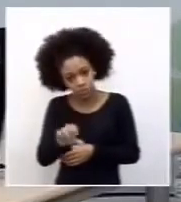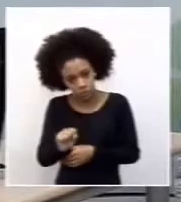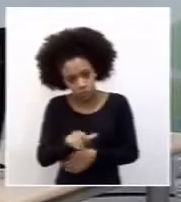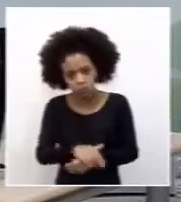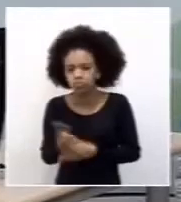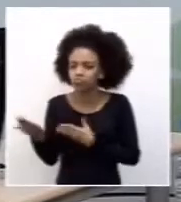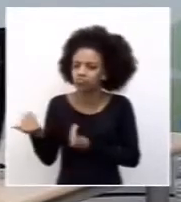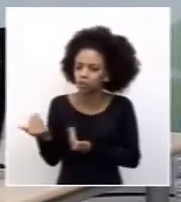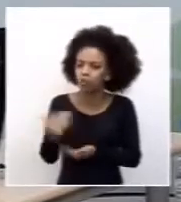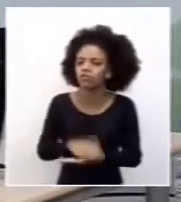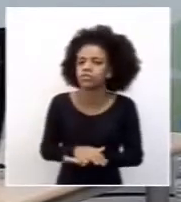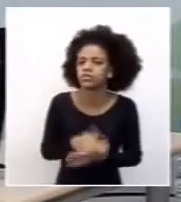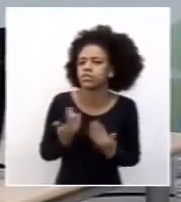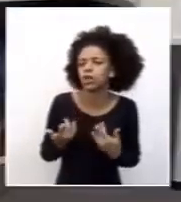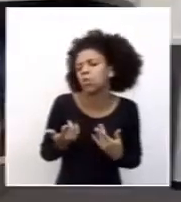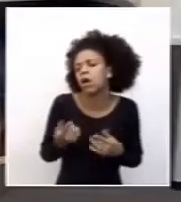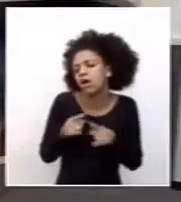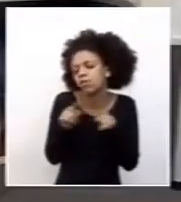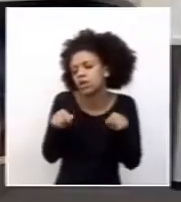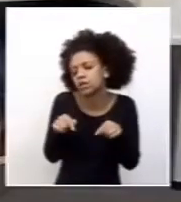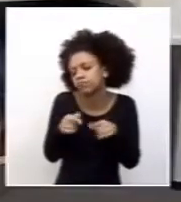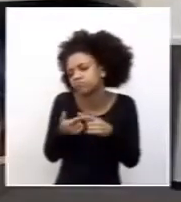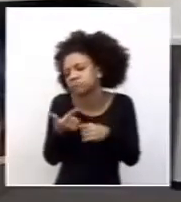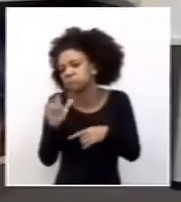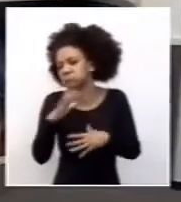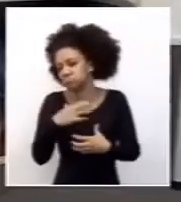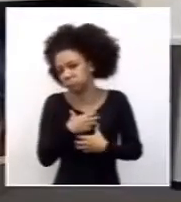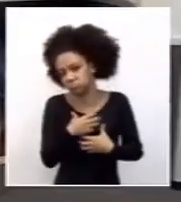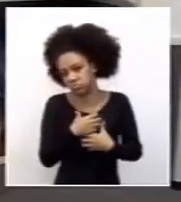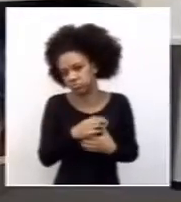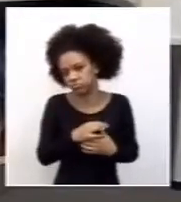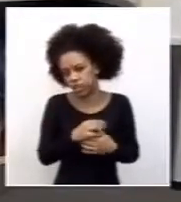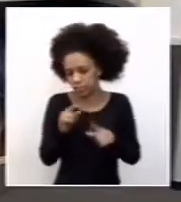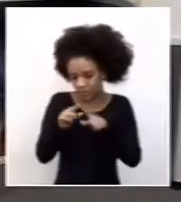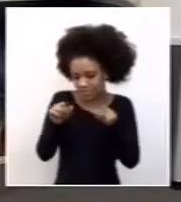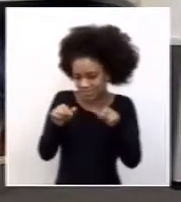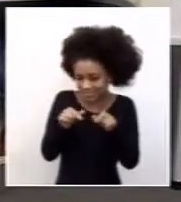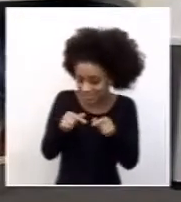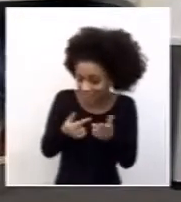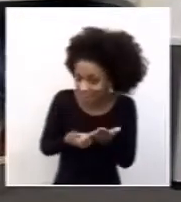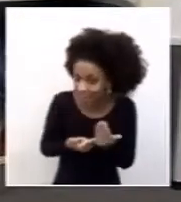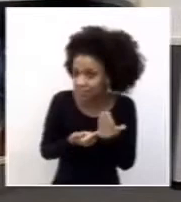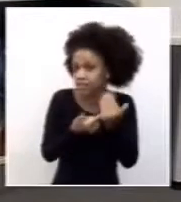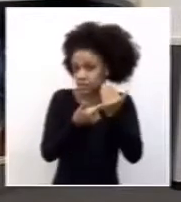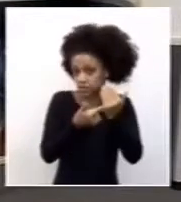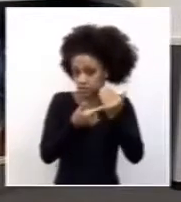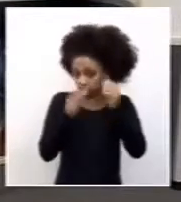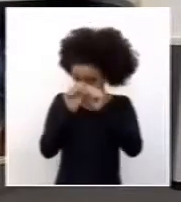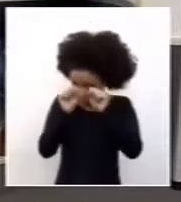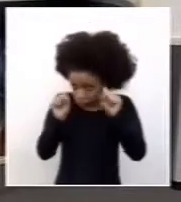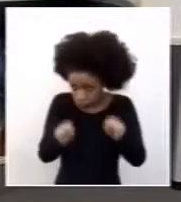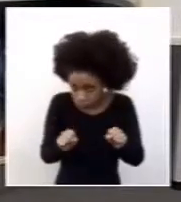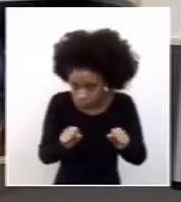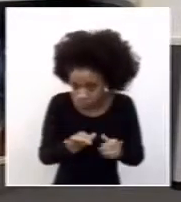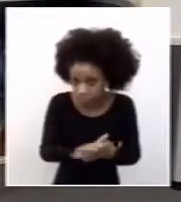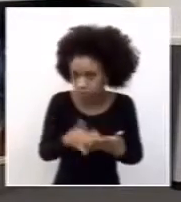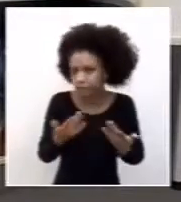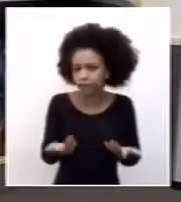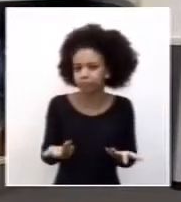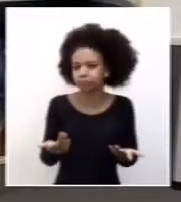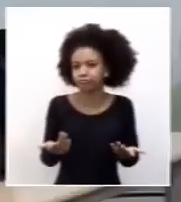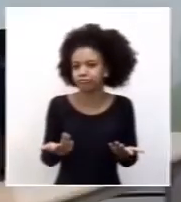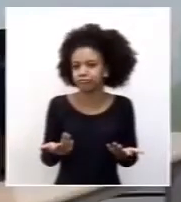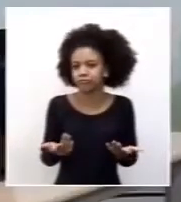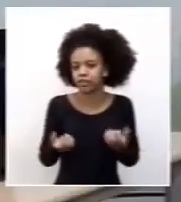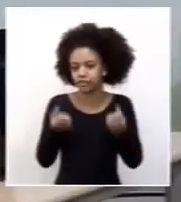outro tipo de sala, né, a sala eu chamo de sala virtual, como destacamos aqui, na perspectiva de Levi, que